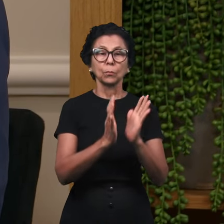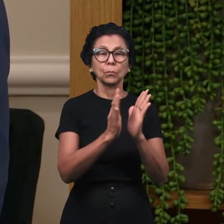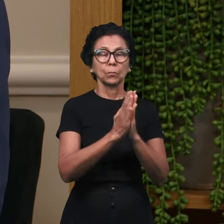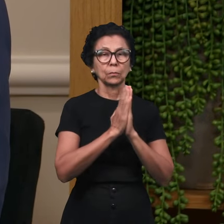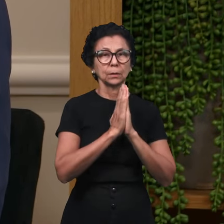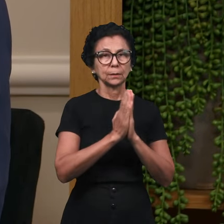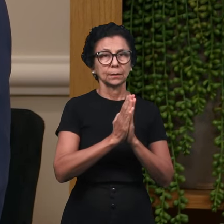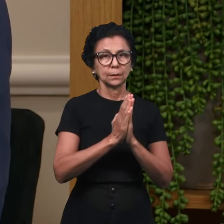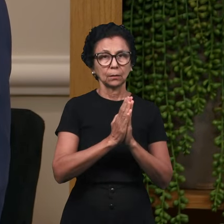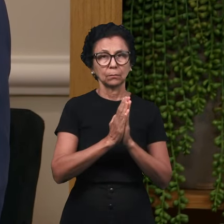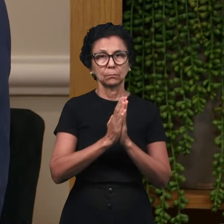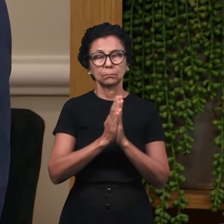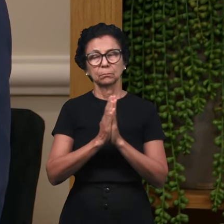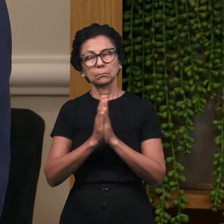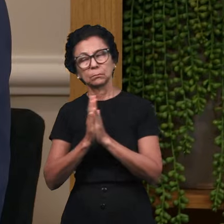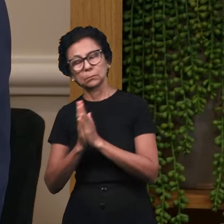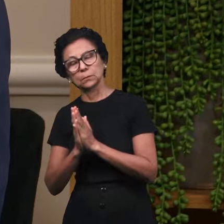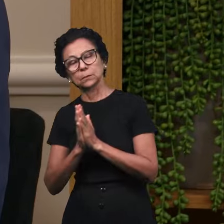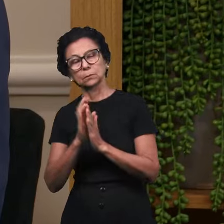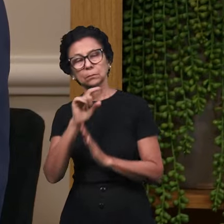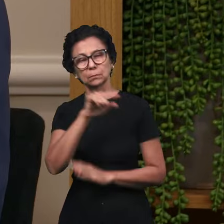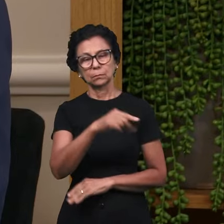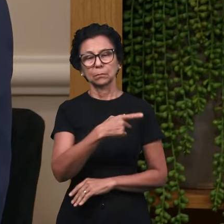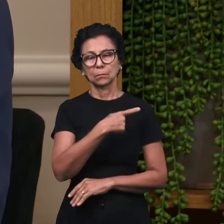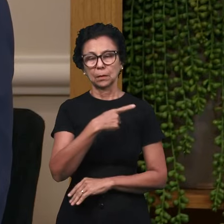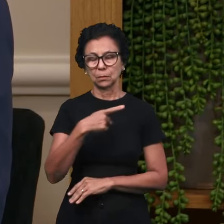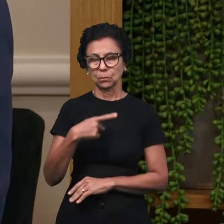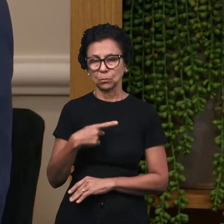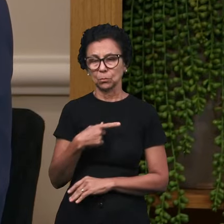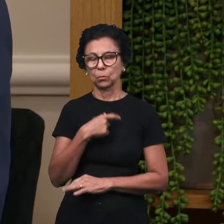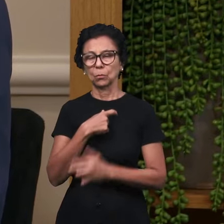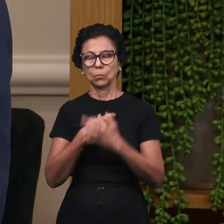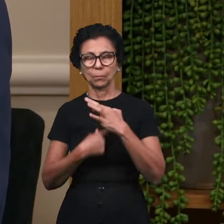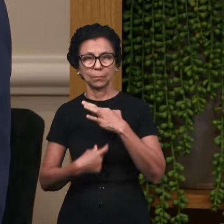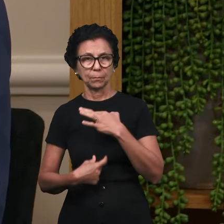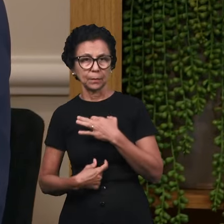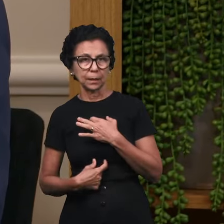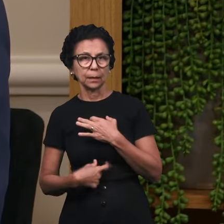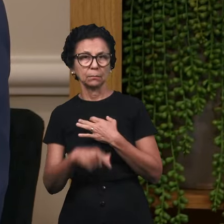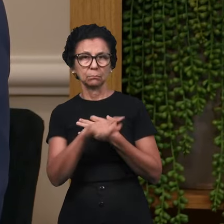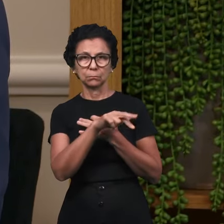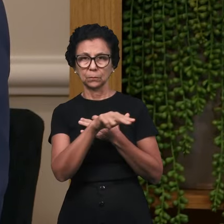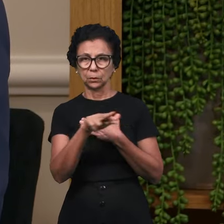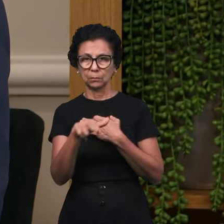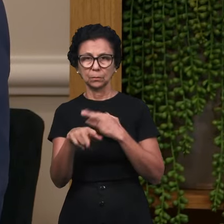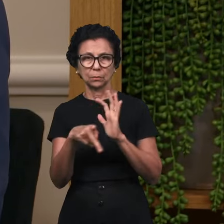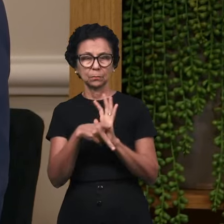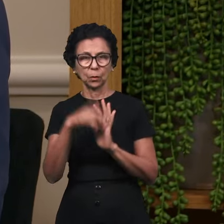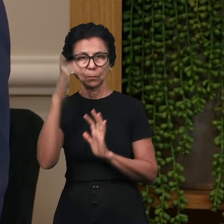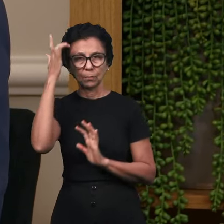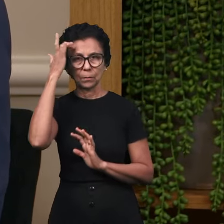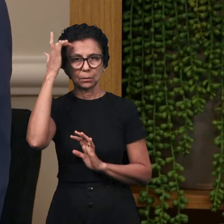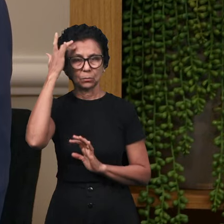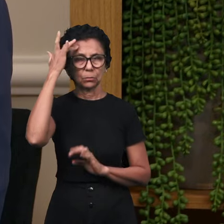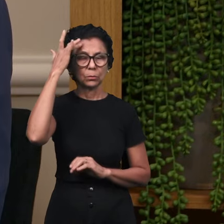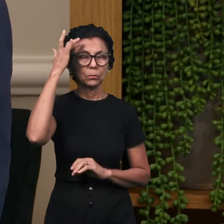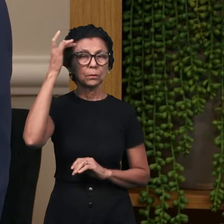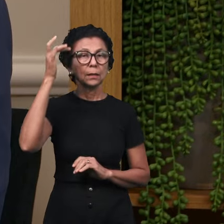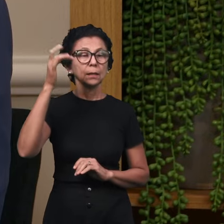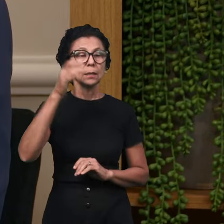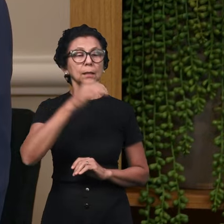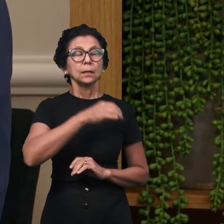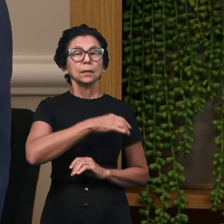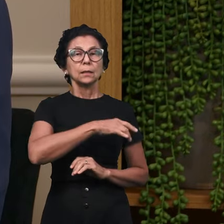intercessão. Então, ali sim, na presença do pastor ou do obreiro e dos irmãos do grupo de intercessão, um grupo mais amadurecido, eles